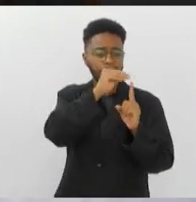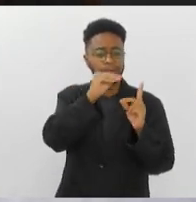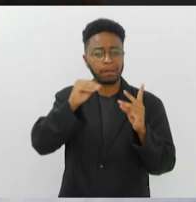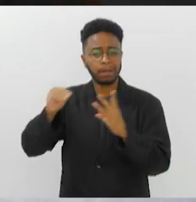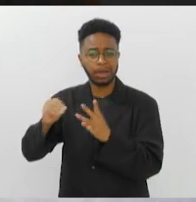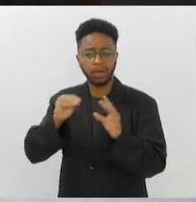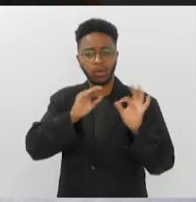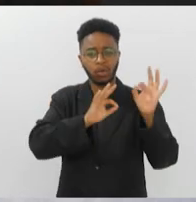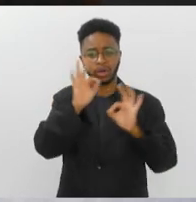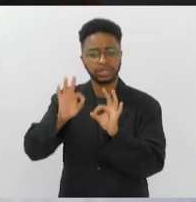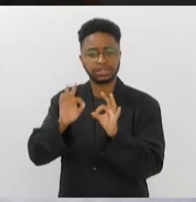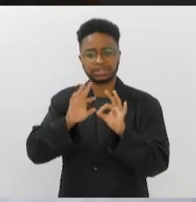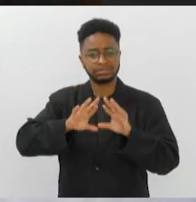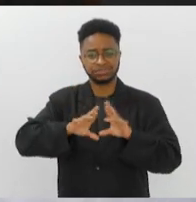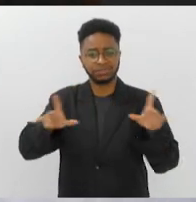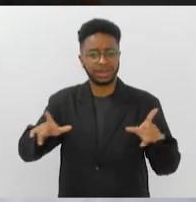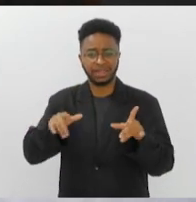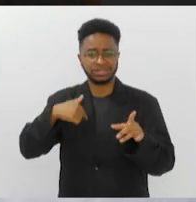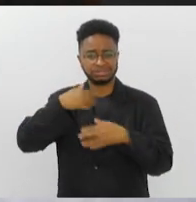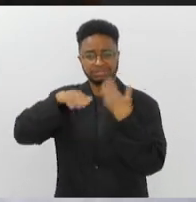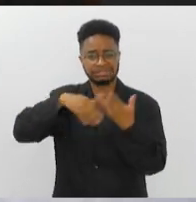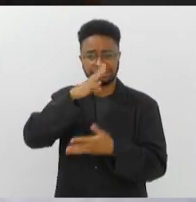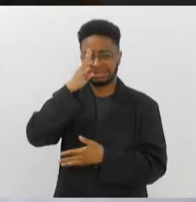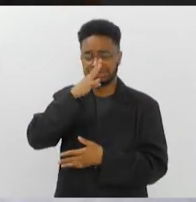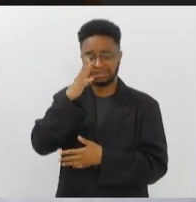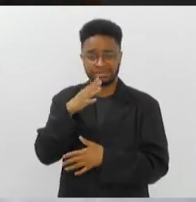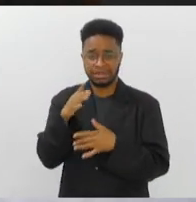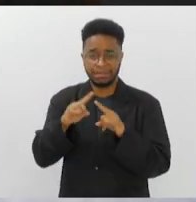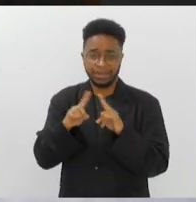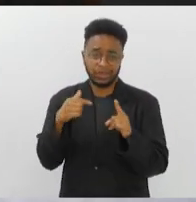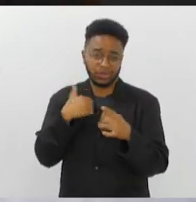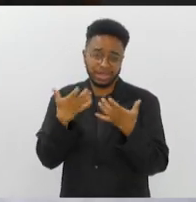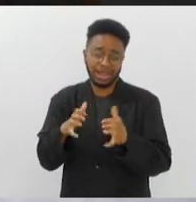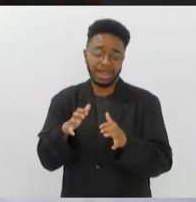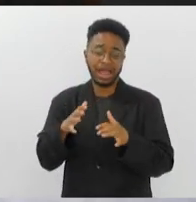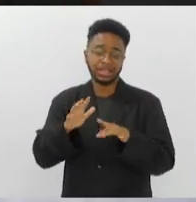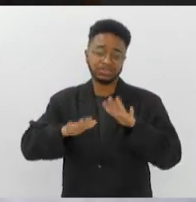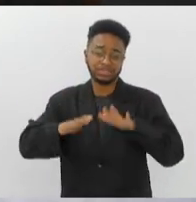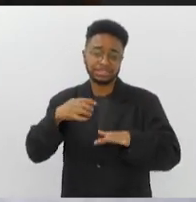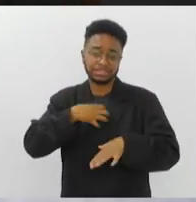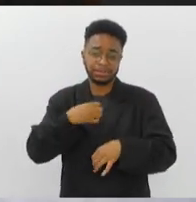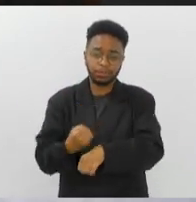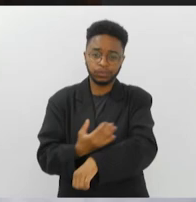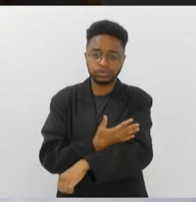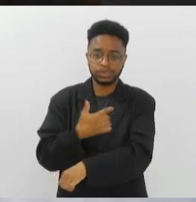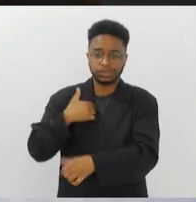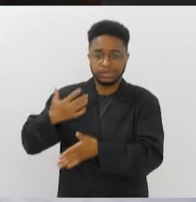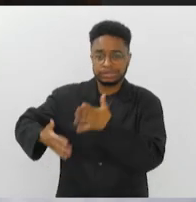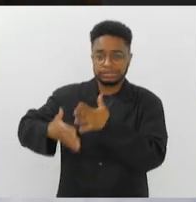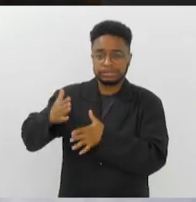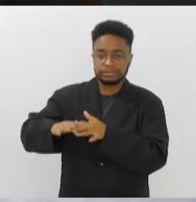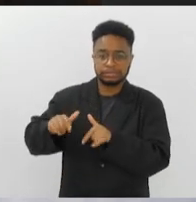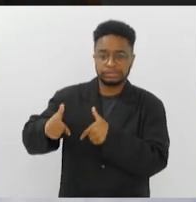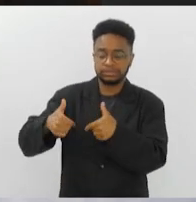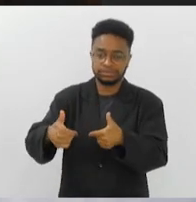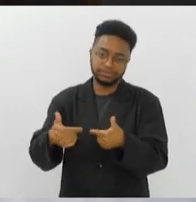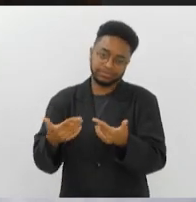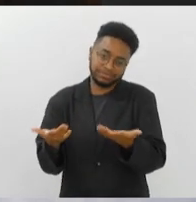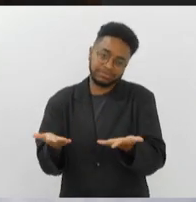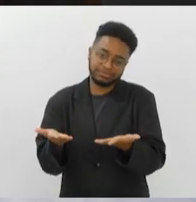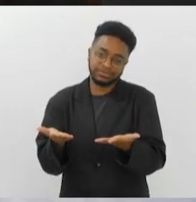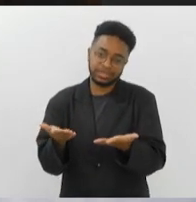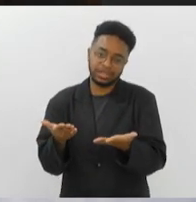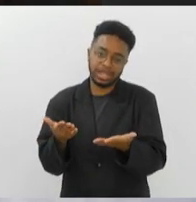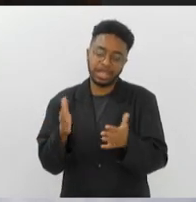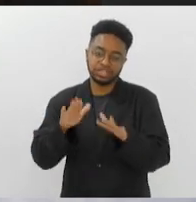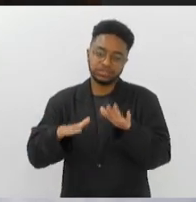depois. Mudei a ordem, foi tudo meio sem querer. Eu fico muito emocionado aqui no Prêmio Nise e acabo que eu vou me